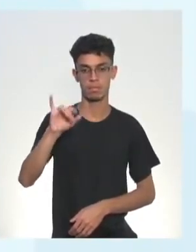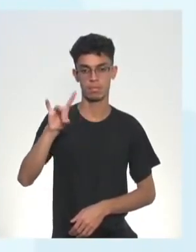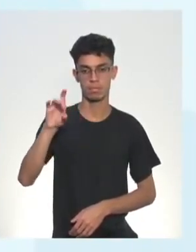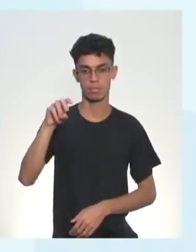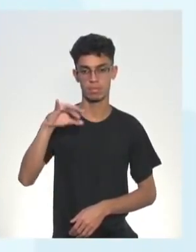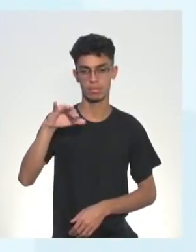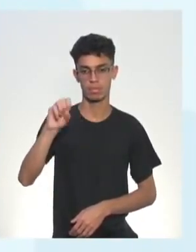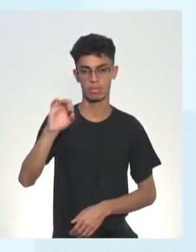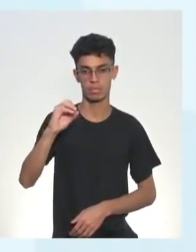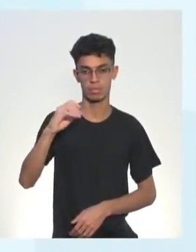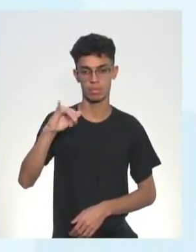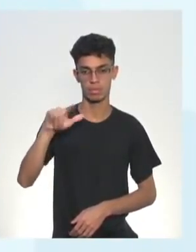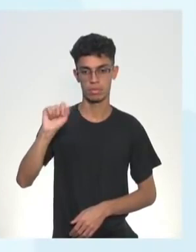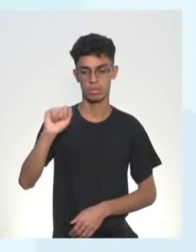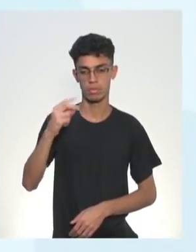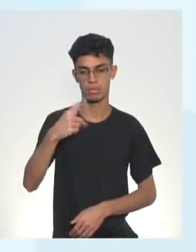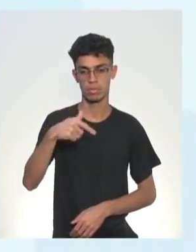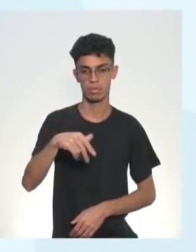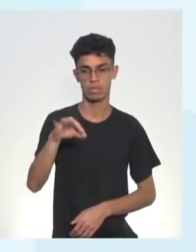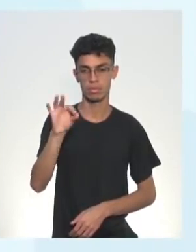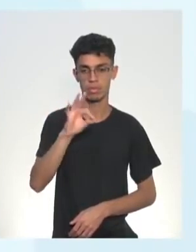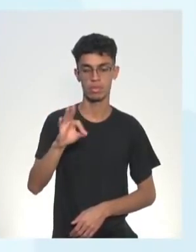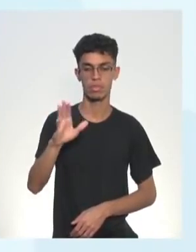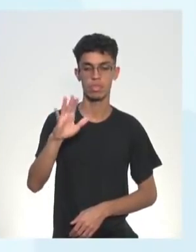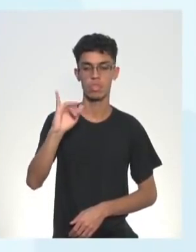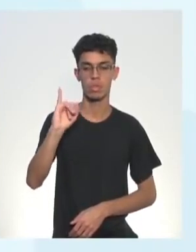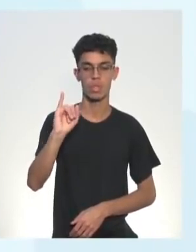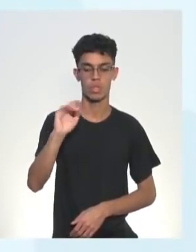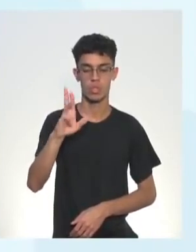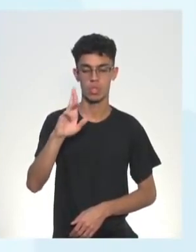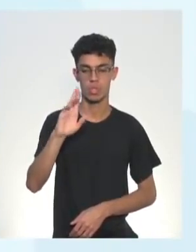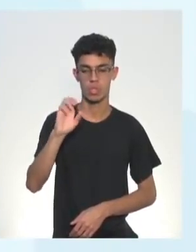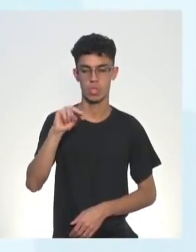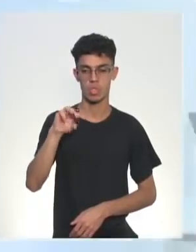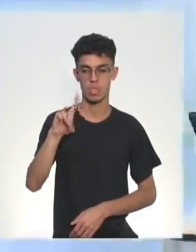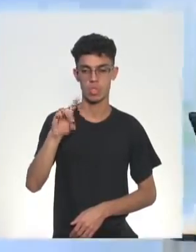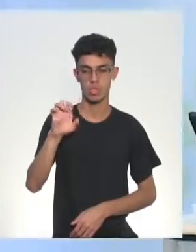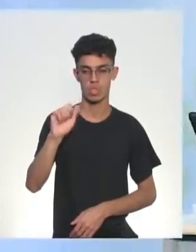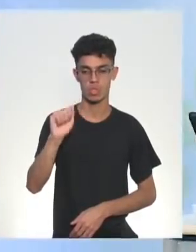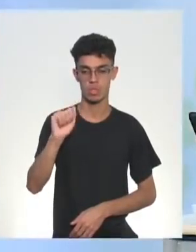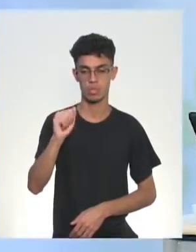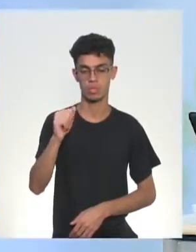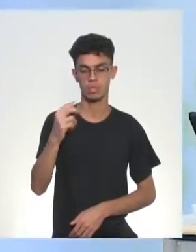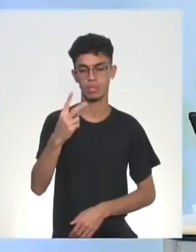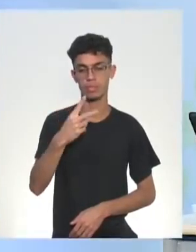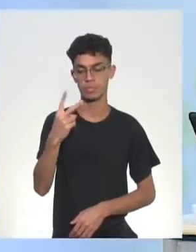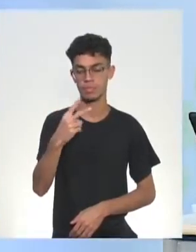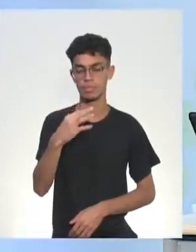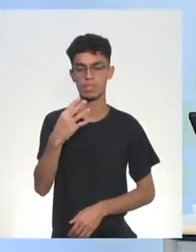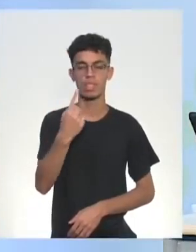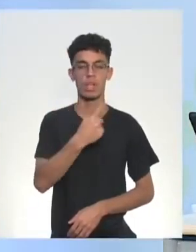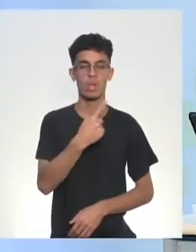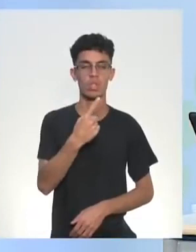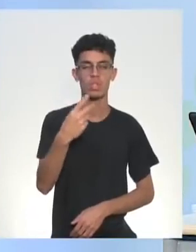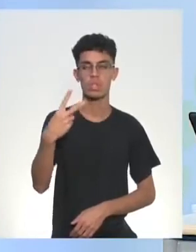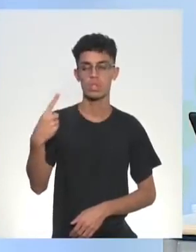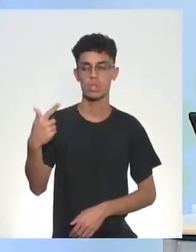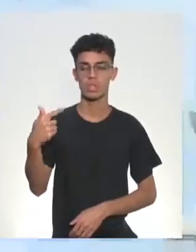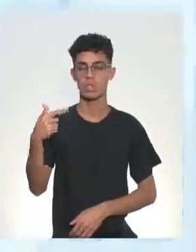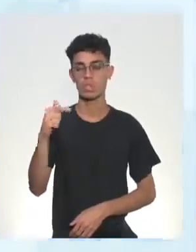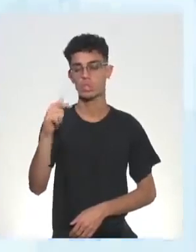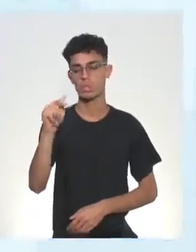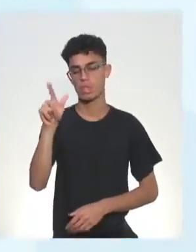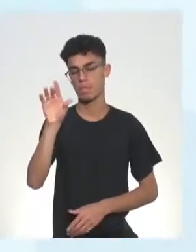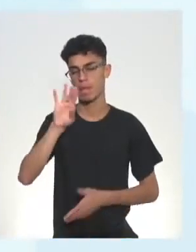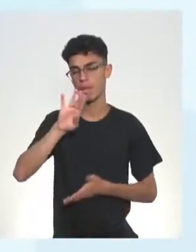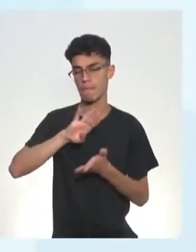de 27% do imposto de renda. Então, agora é um desconto de 2 porcentagens, 11% e 27%. Quanto